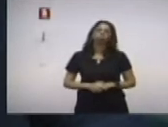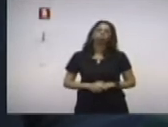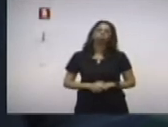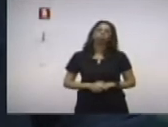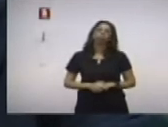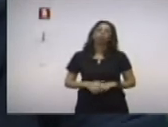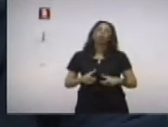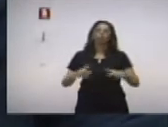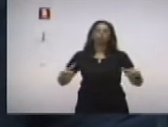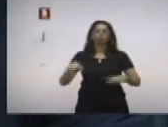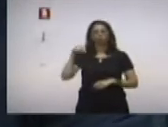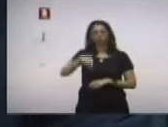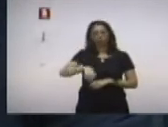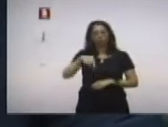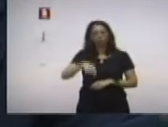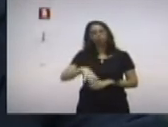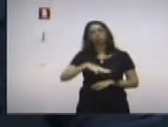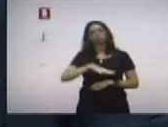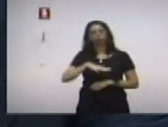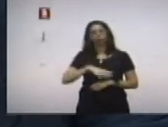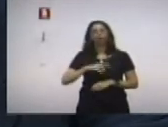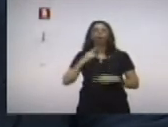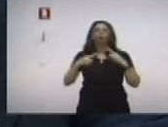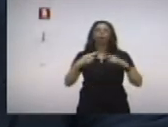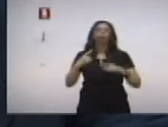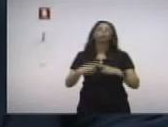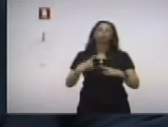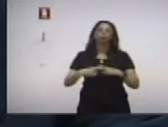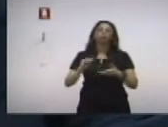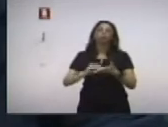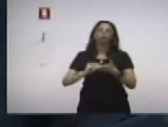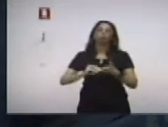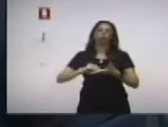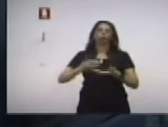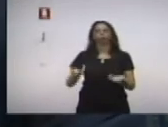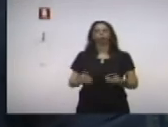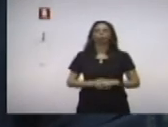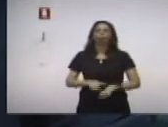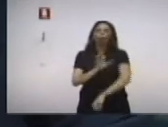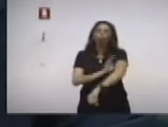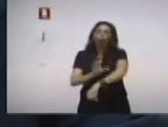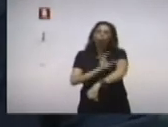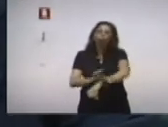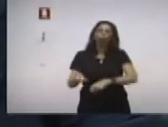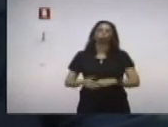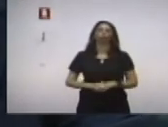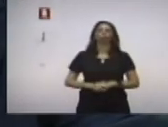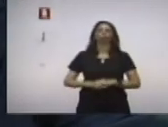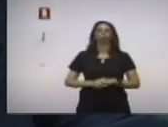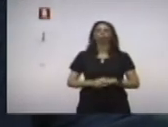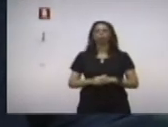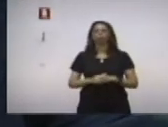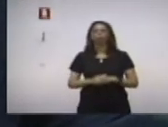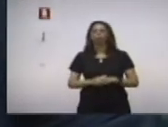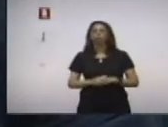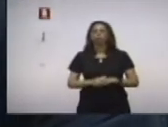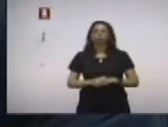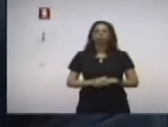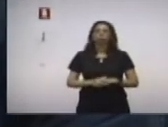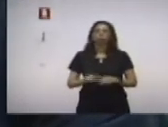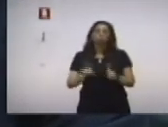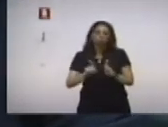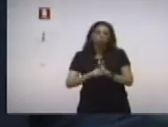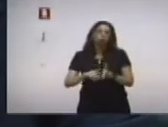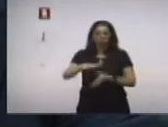cidade não tem mão de obra especializada Mas isso não é verdadeiro assim e mão de obra especializada